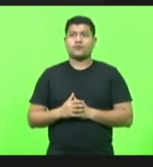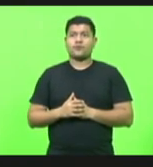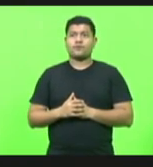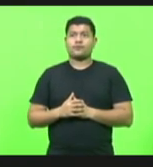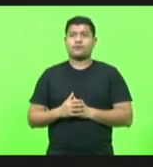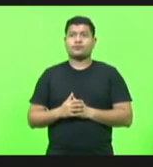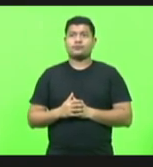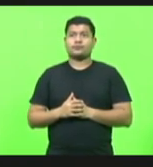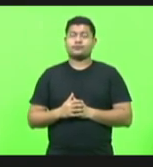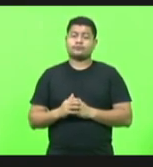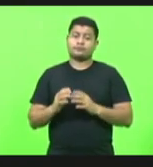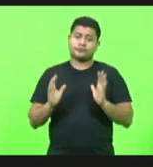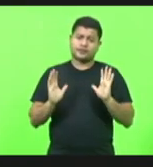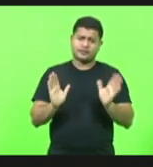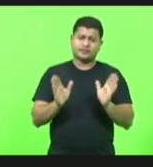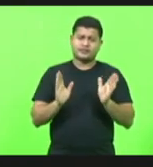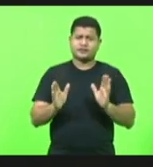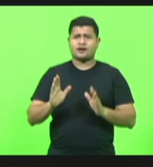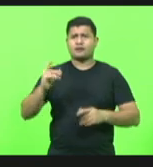Olha, esse caso já foi